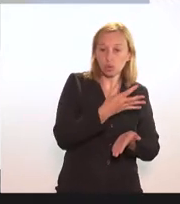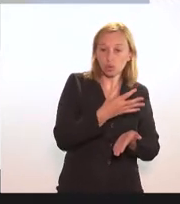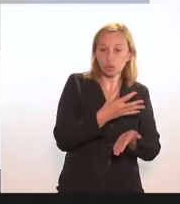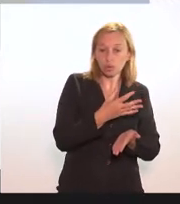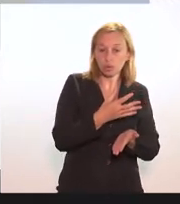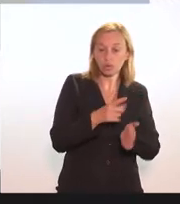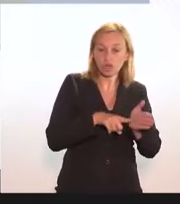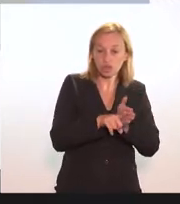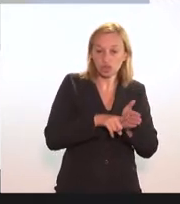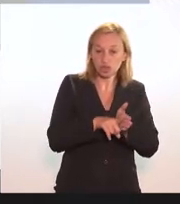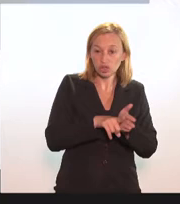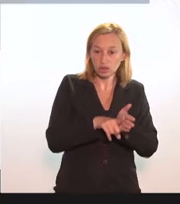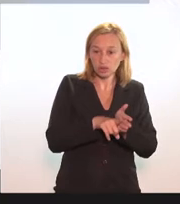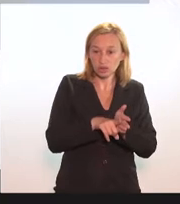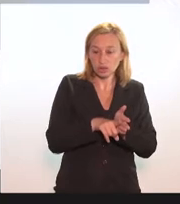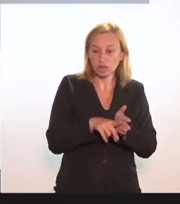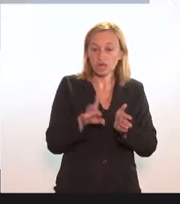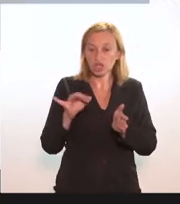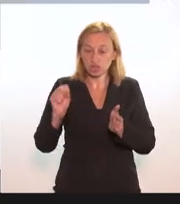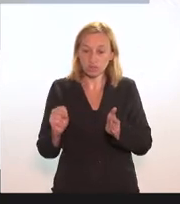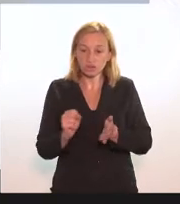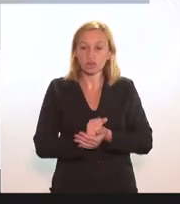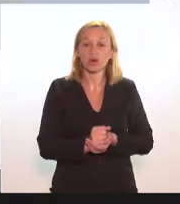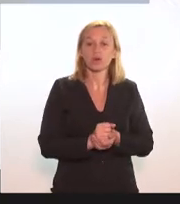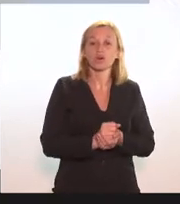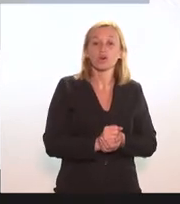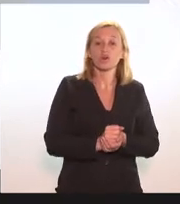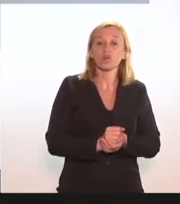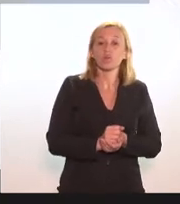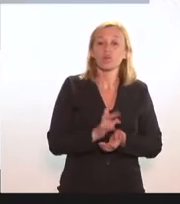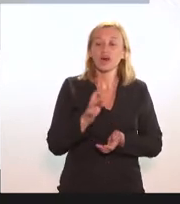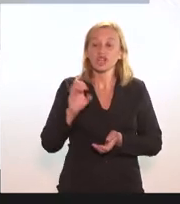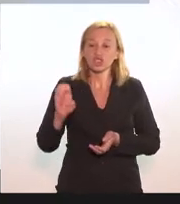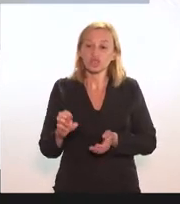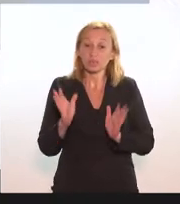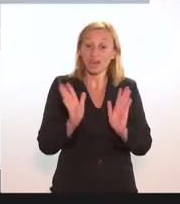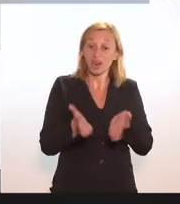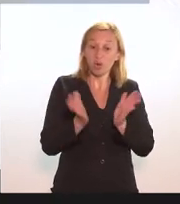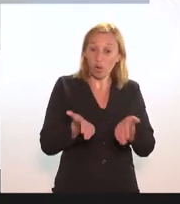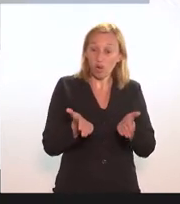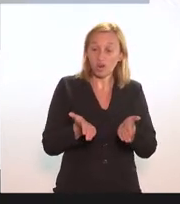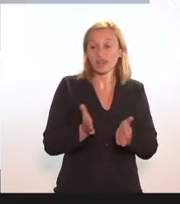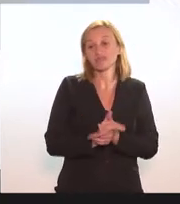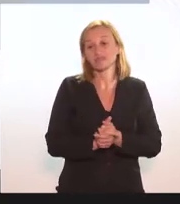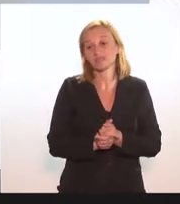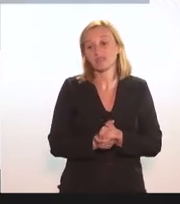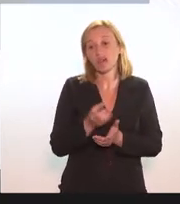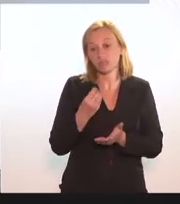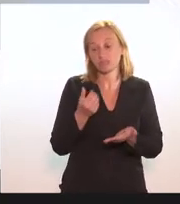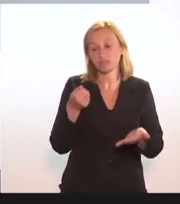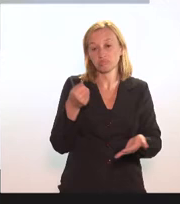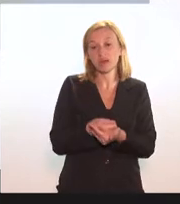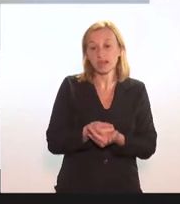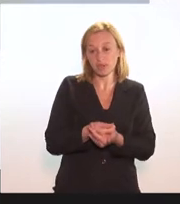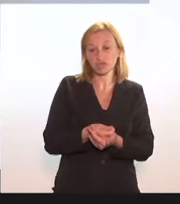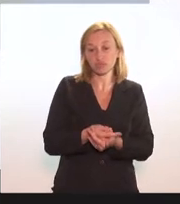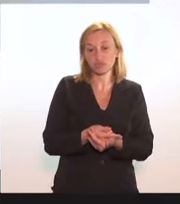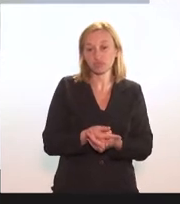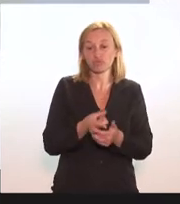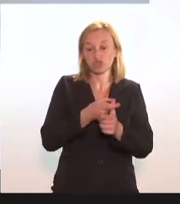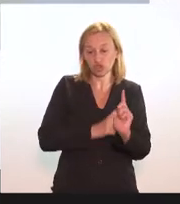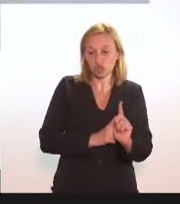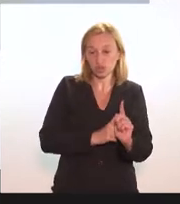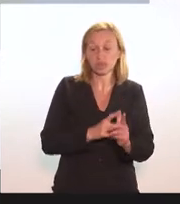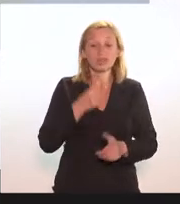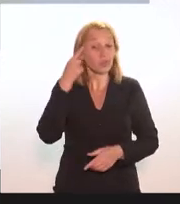recuperação fiscal. Fica claro que o regime atual ele é inviável em termos de pagamento de dívida. Para os senhores